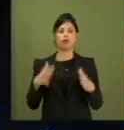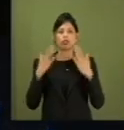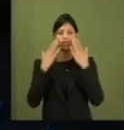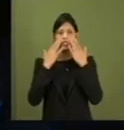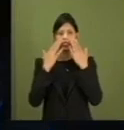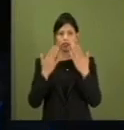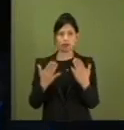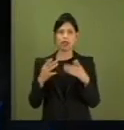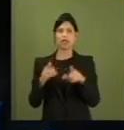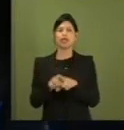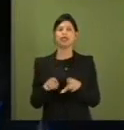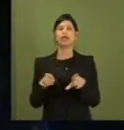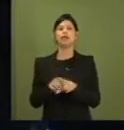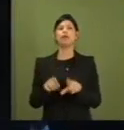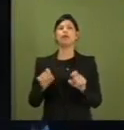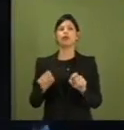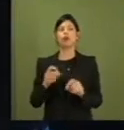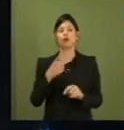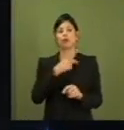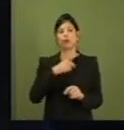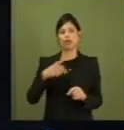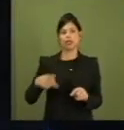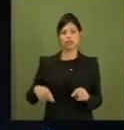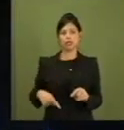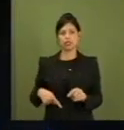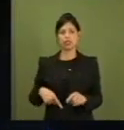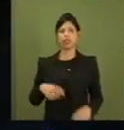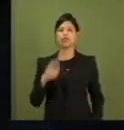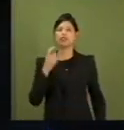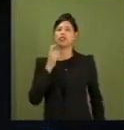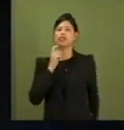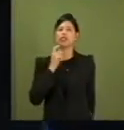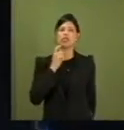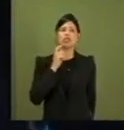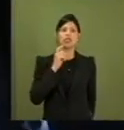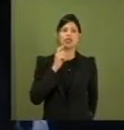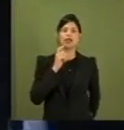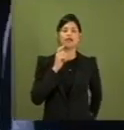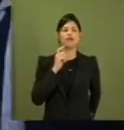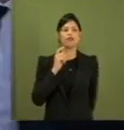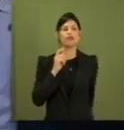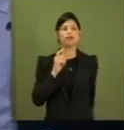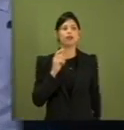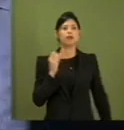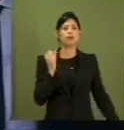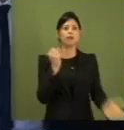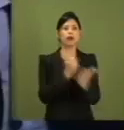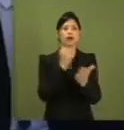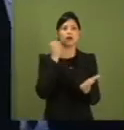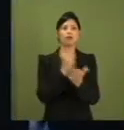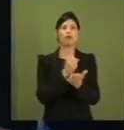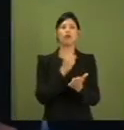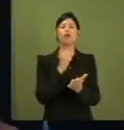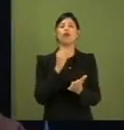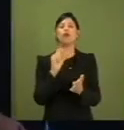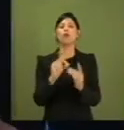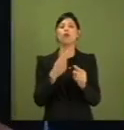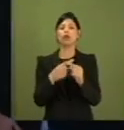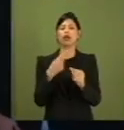presidente Davi de imediato marcou já para terça-feira esta debate na audiência